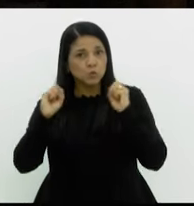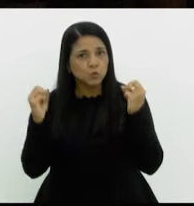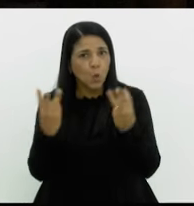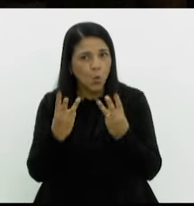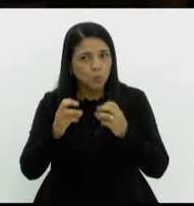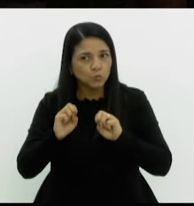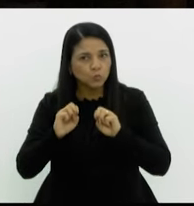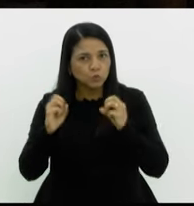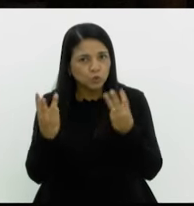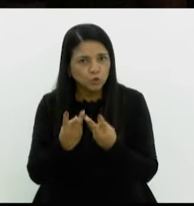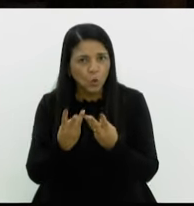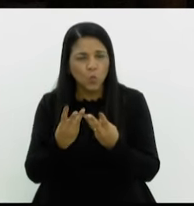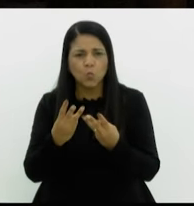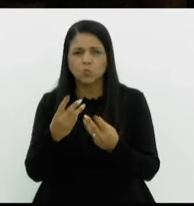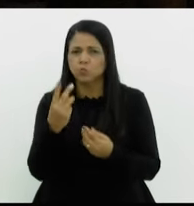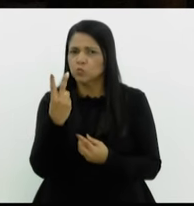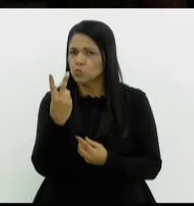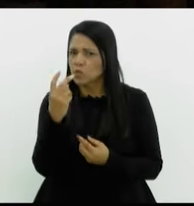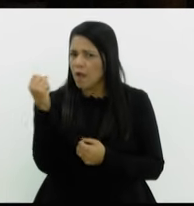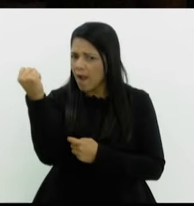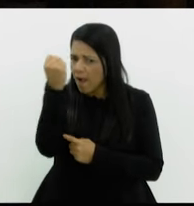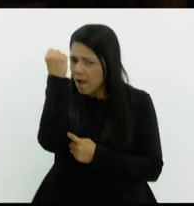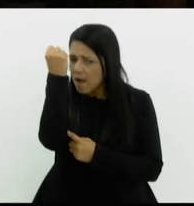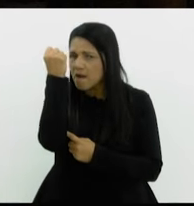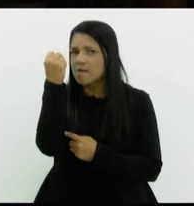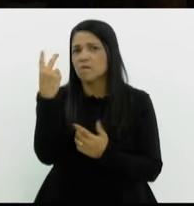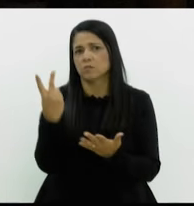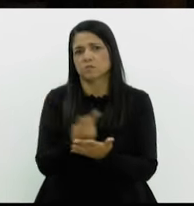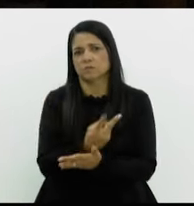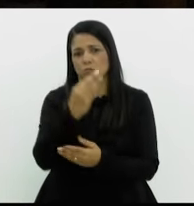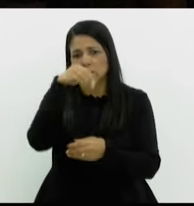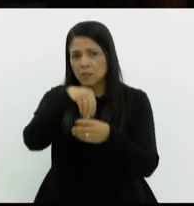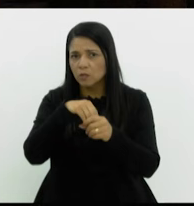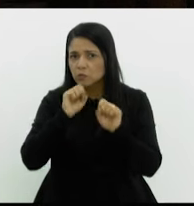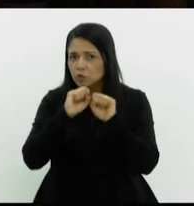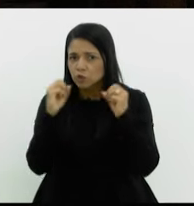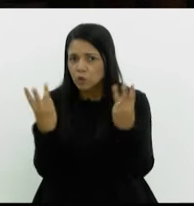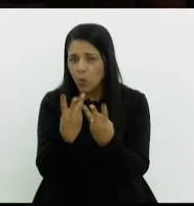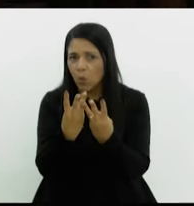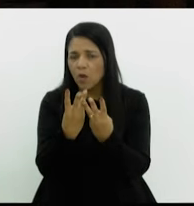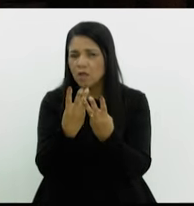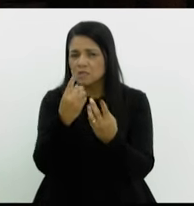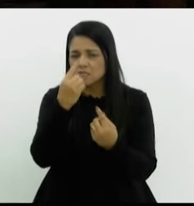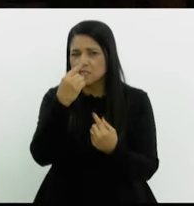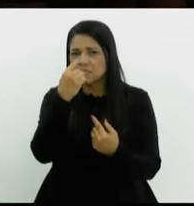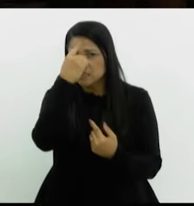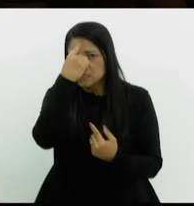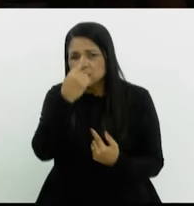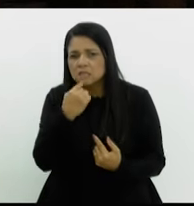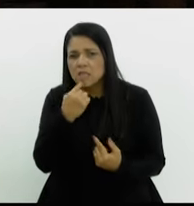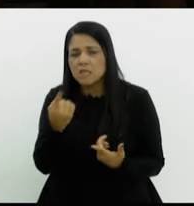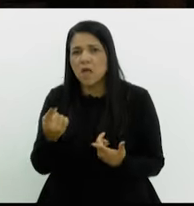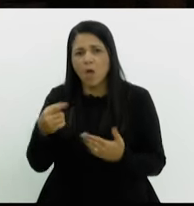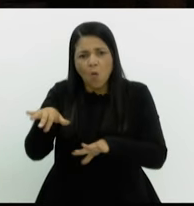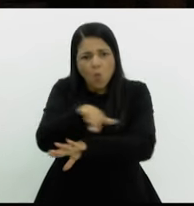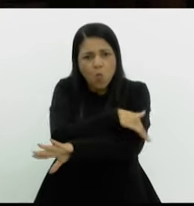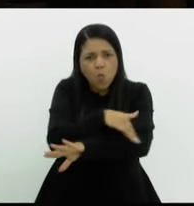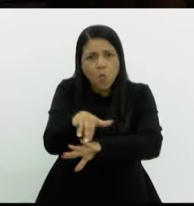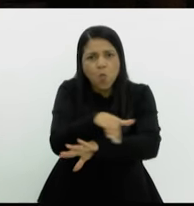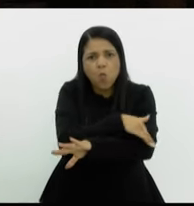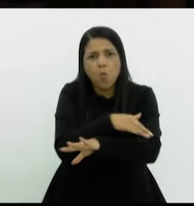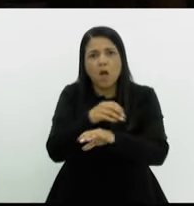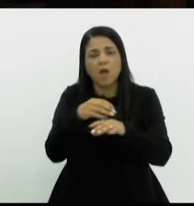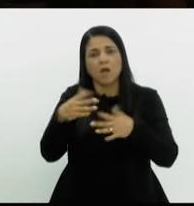coisas muito graves aconteceram. Primeiro, que não deveria ter aquelas cenas na rua, um show que foi feito